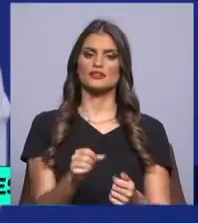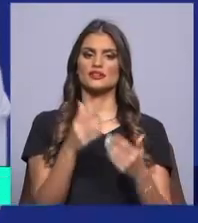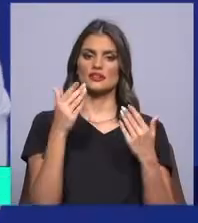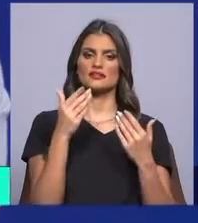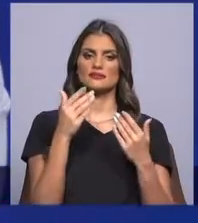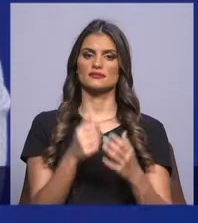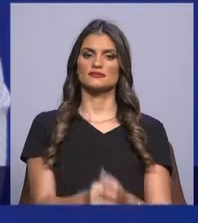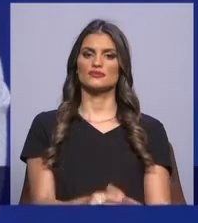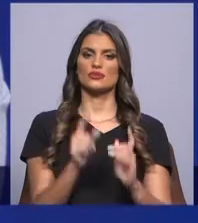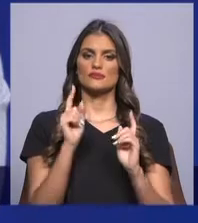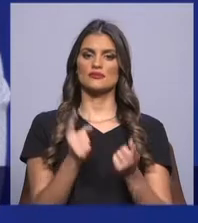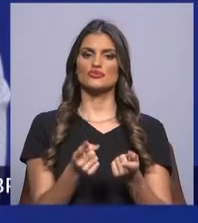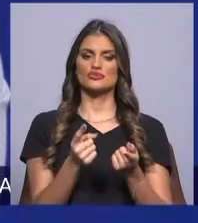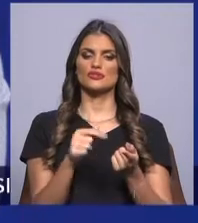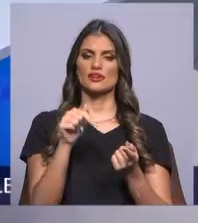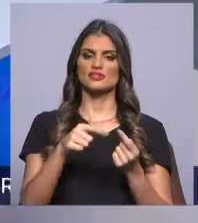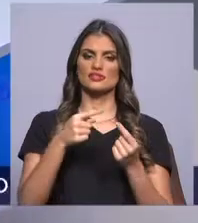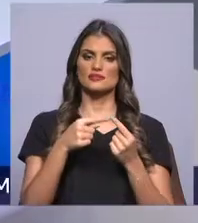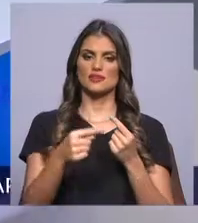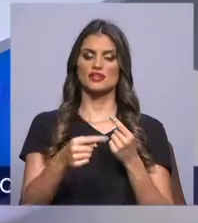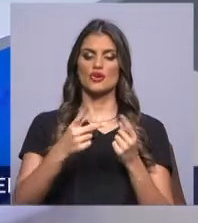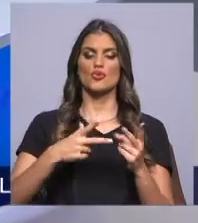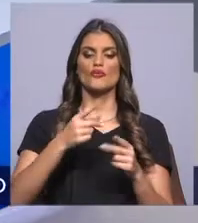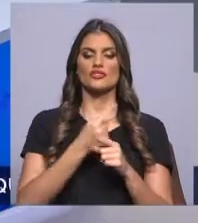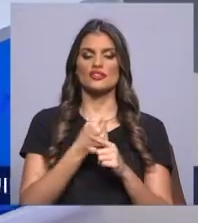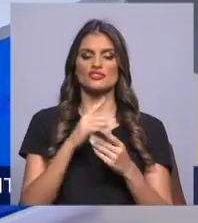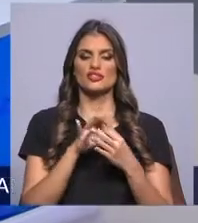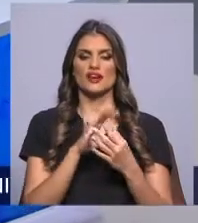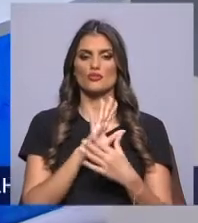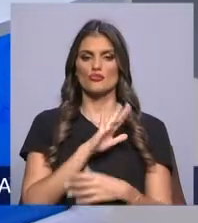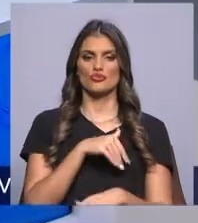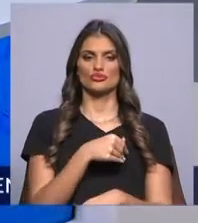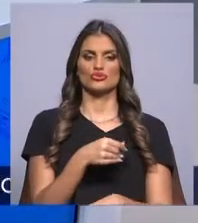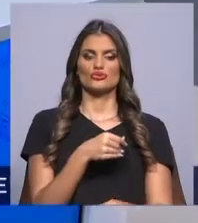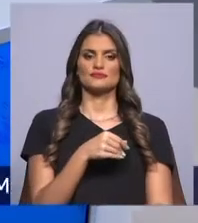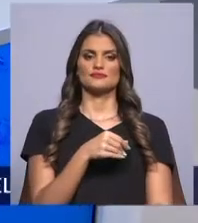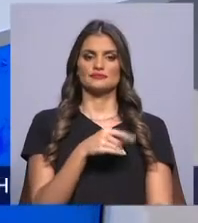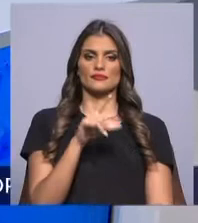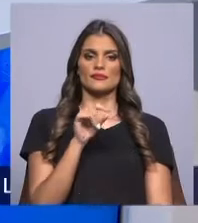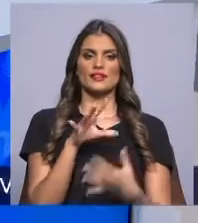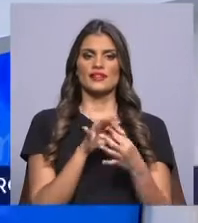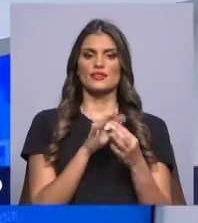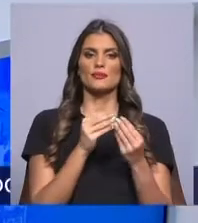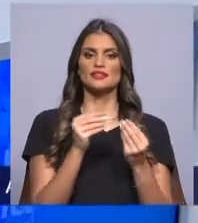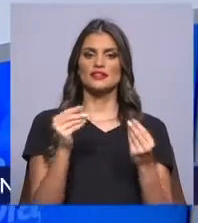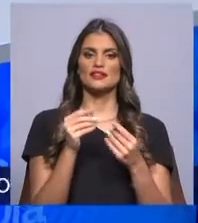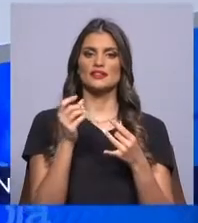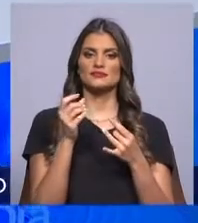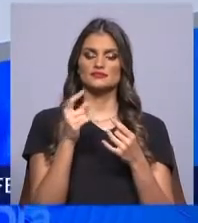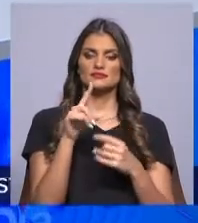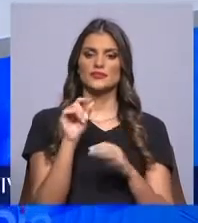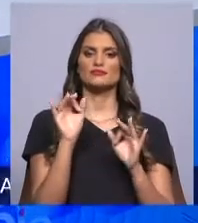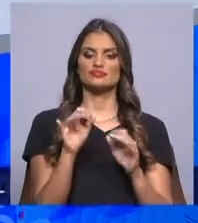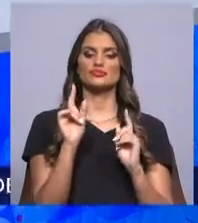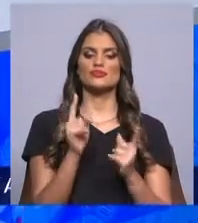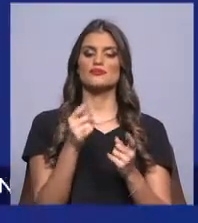Cristiana. Começamos esta semana com novidades sobre o mundo e o antimundo, ou seja, sobre matéria e antimatéria. É verdade,